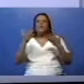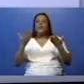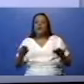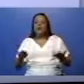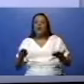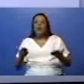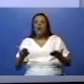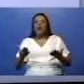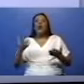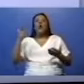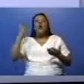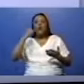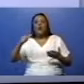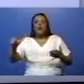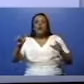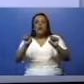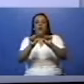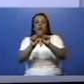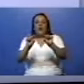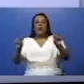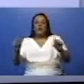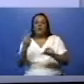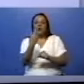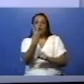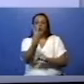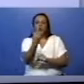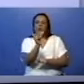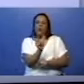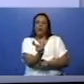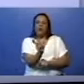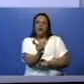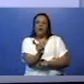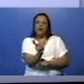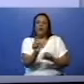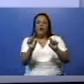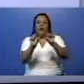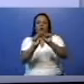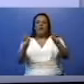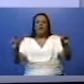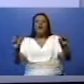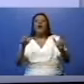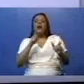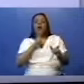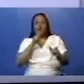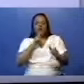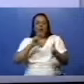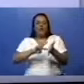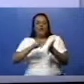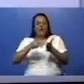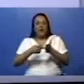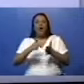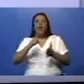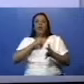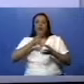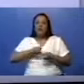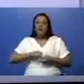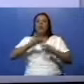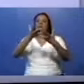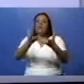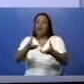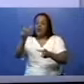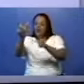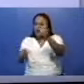eu tenho uma oração, duas palavras só, eu consegui montar uma oração, que faz sentido, que transmite uma mensagem para as pessoas,